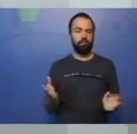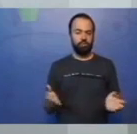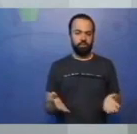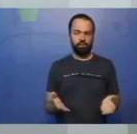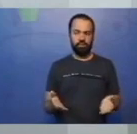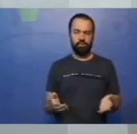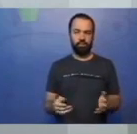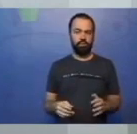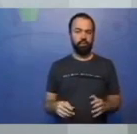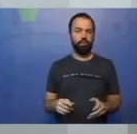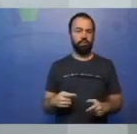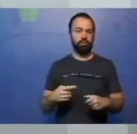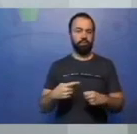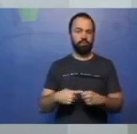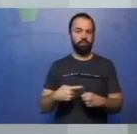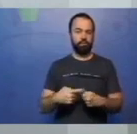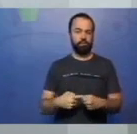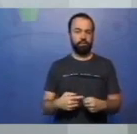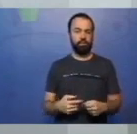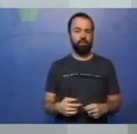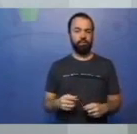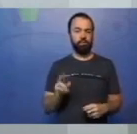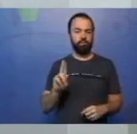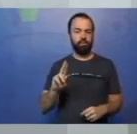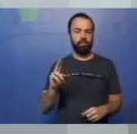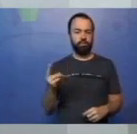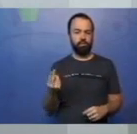agora sobre as cidades.